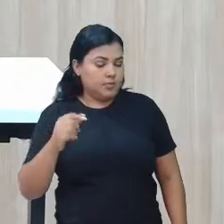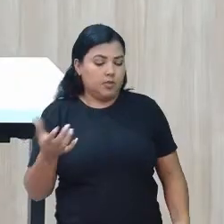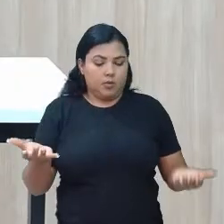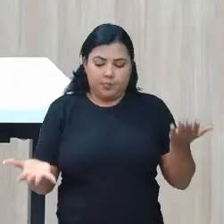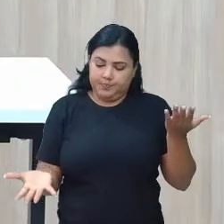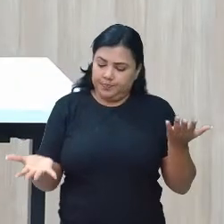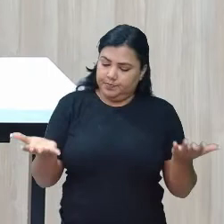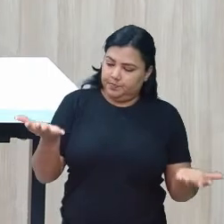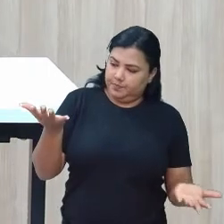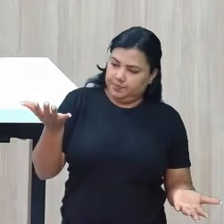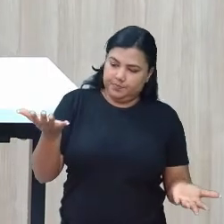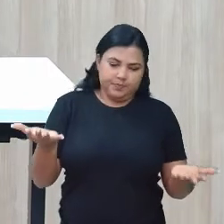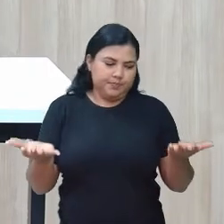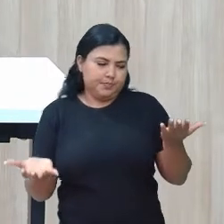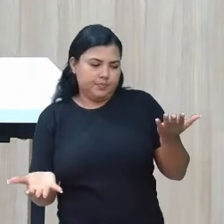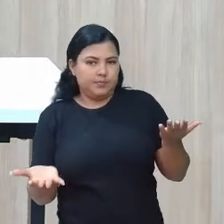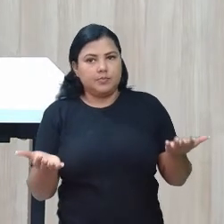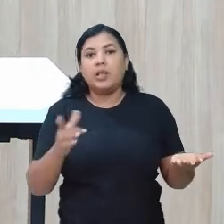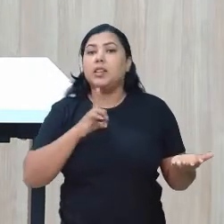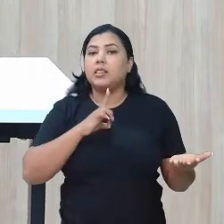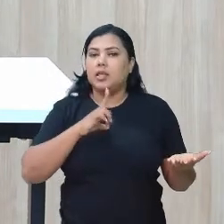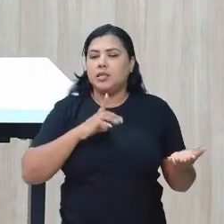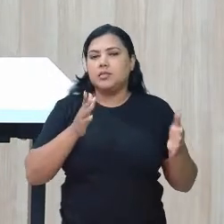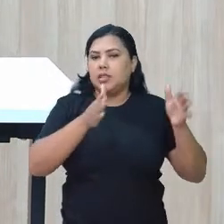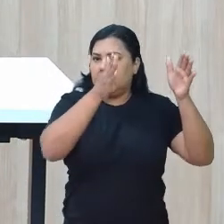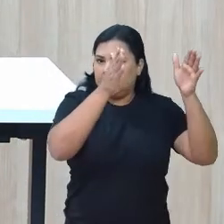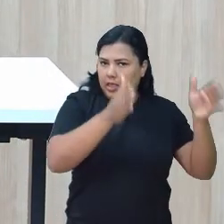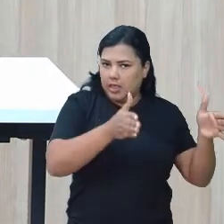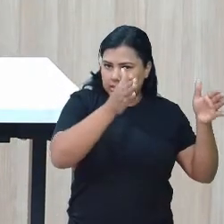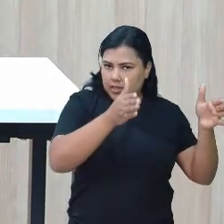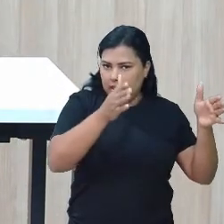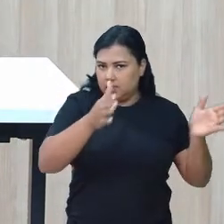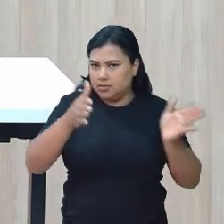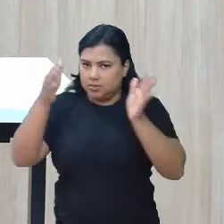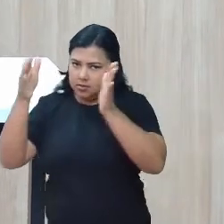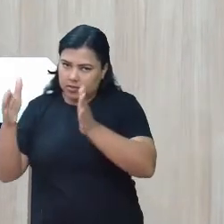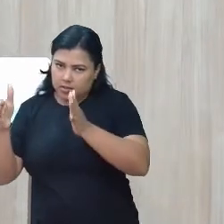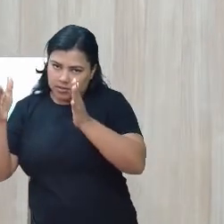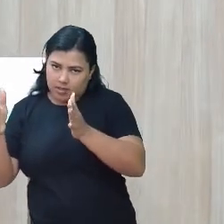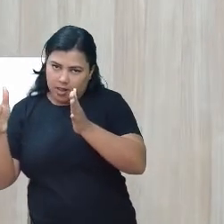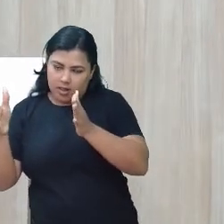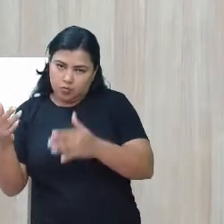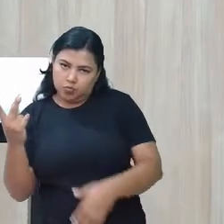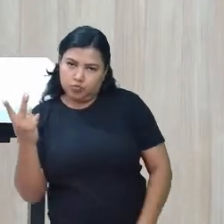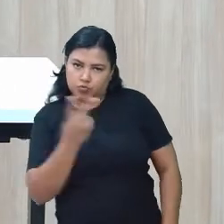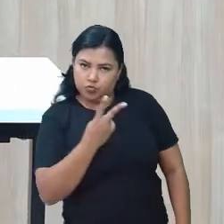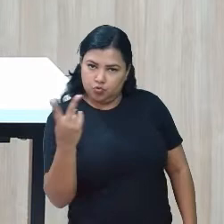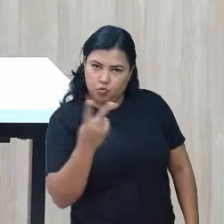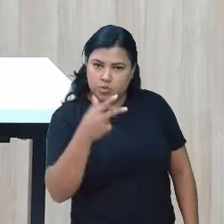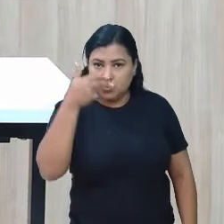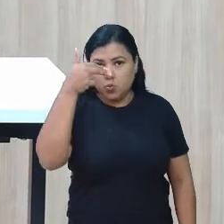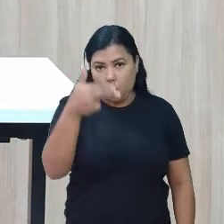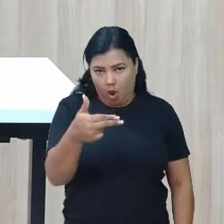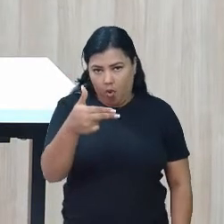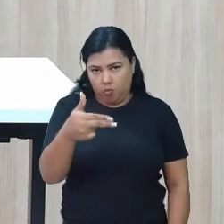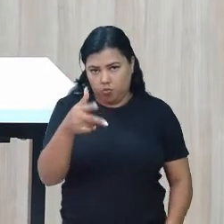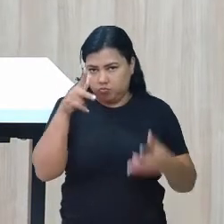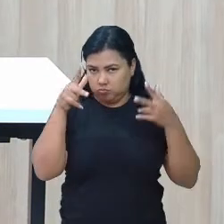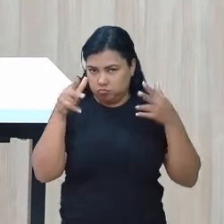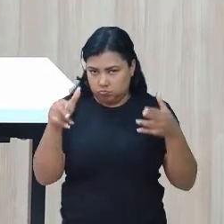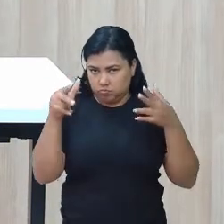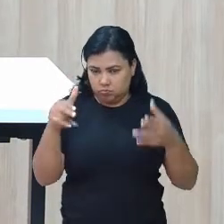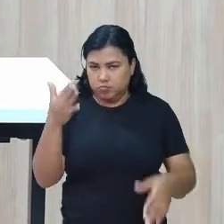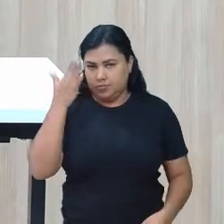estabelecer o equilíbrio entre duas partes. No caso da equação, um lado da equação igual ao outro. É